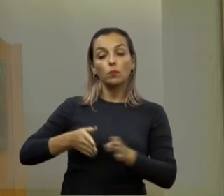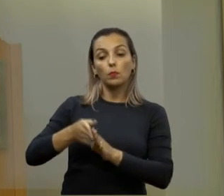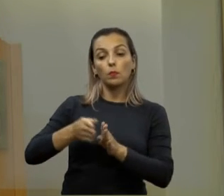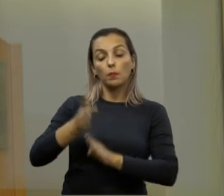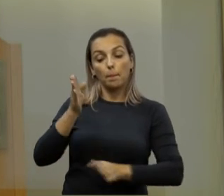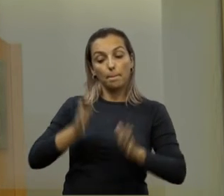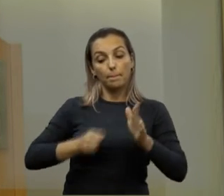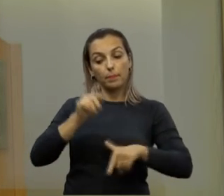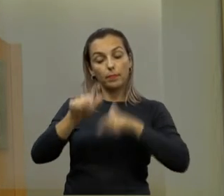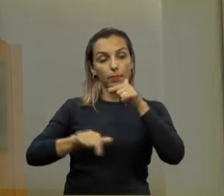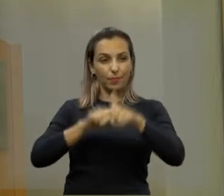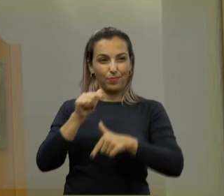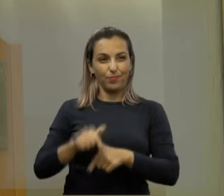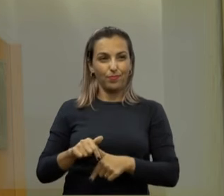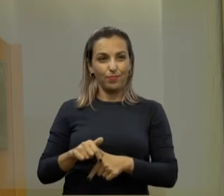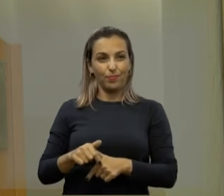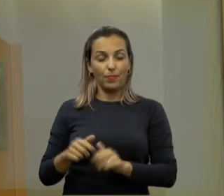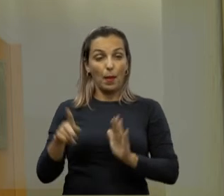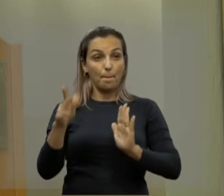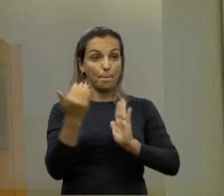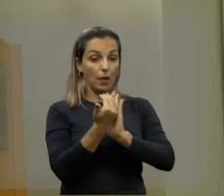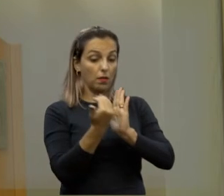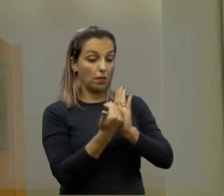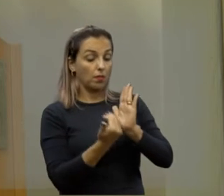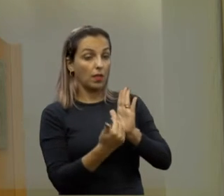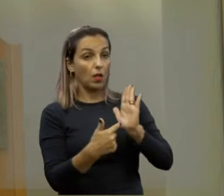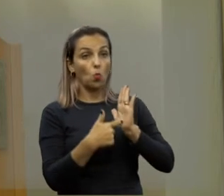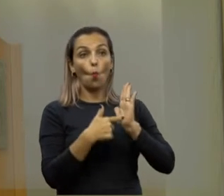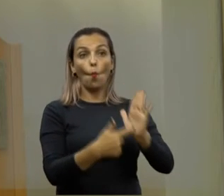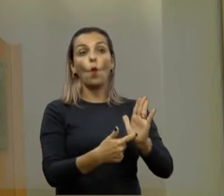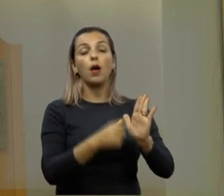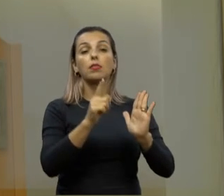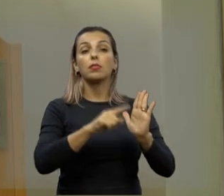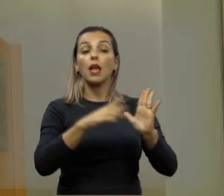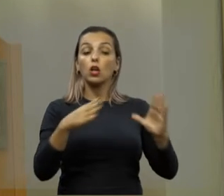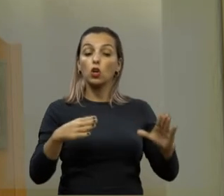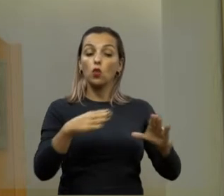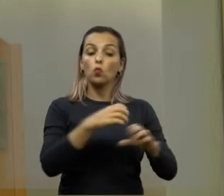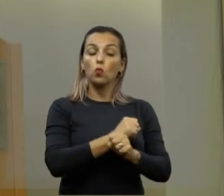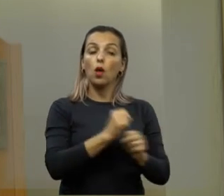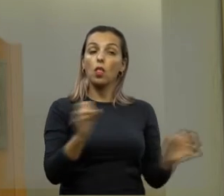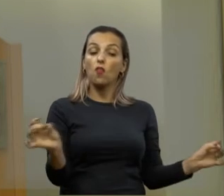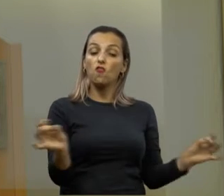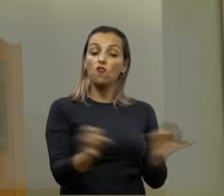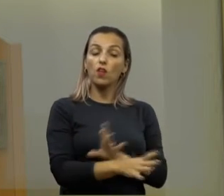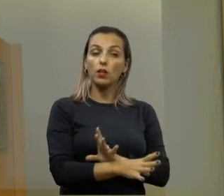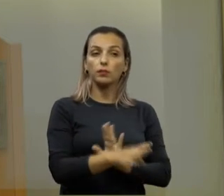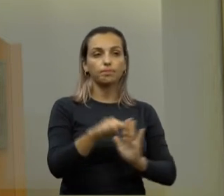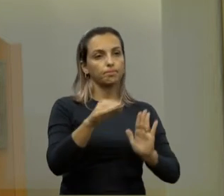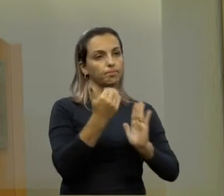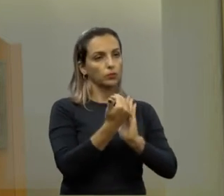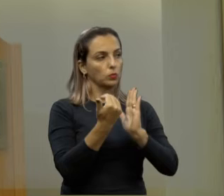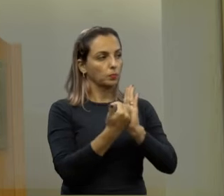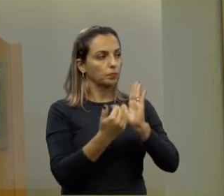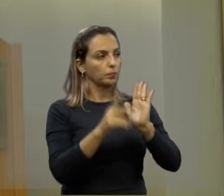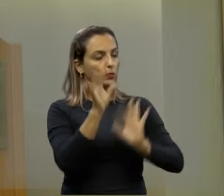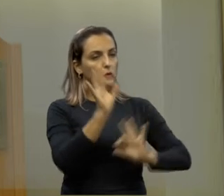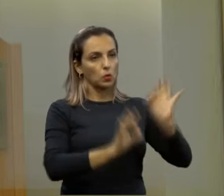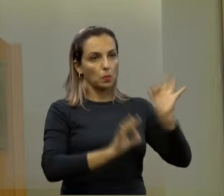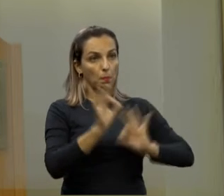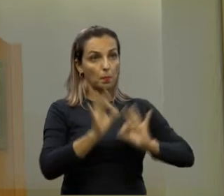mandato isso aqui é a conclusão de um projeto referendado